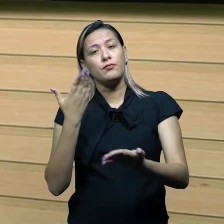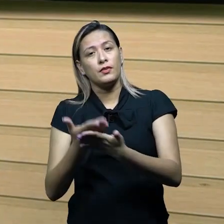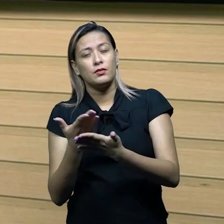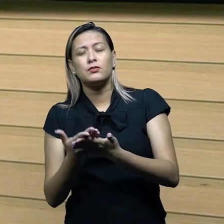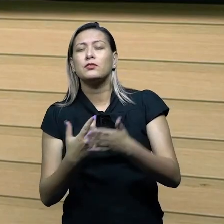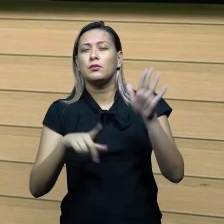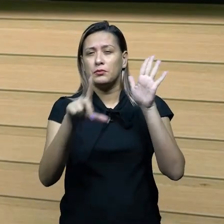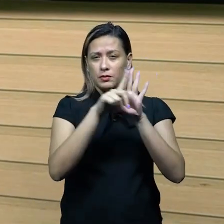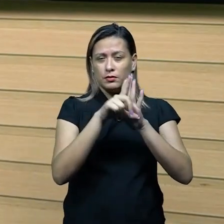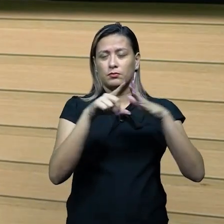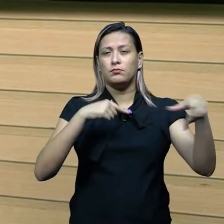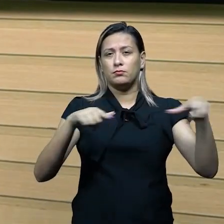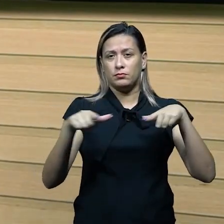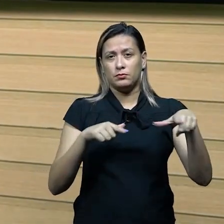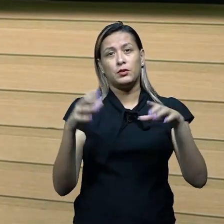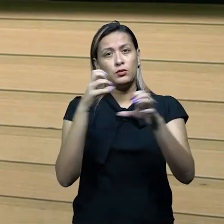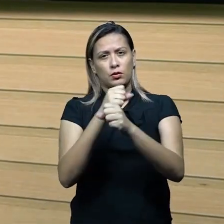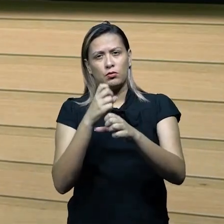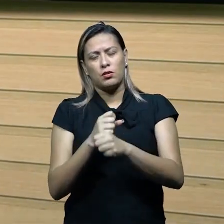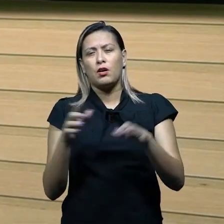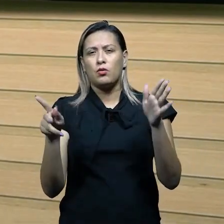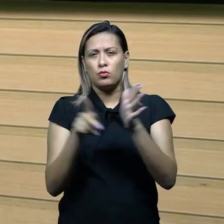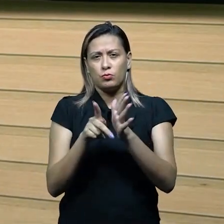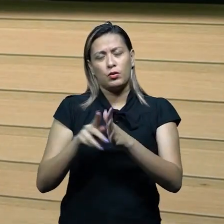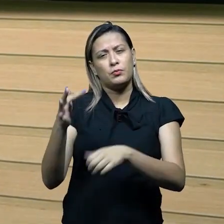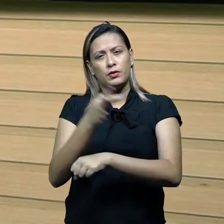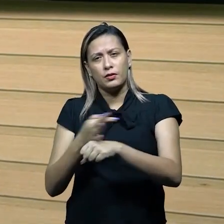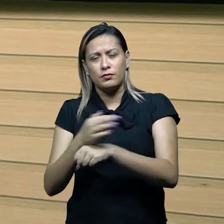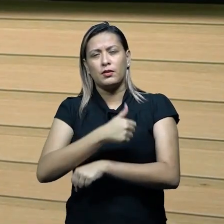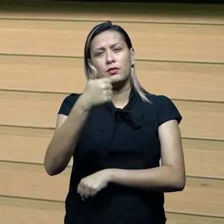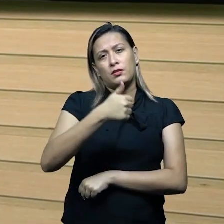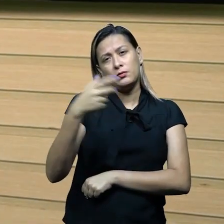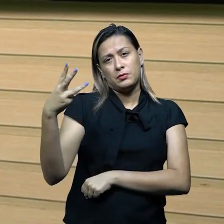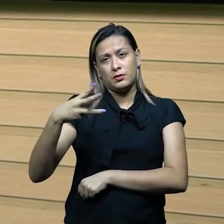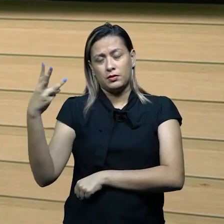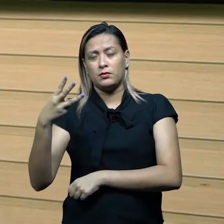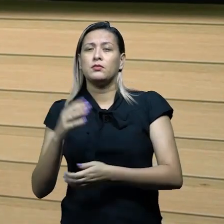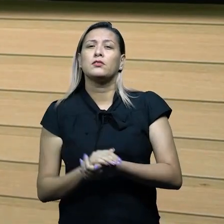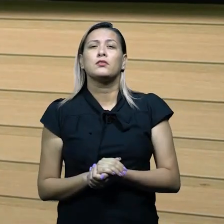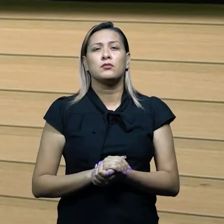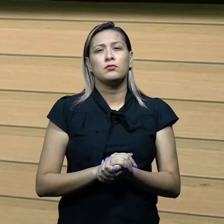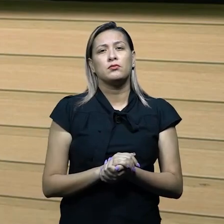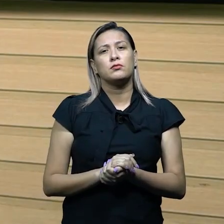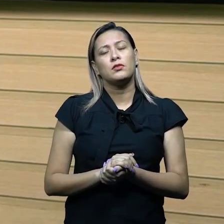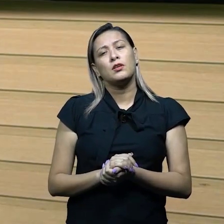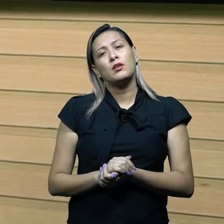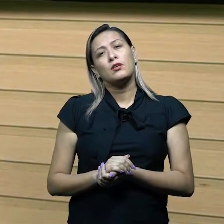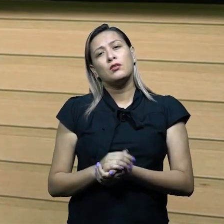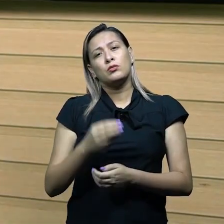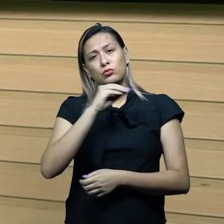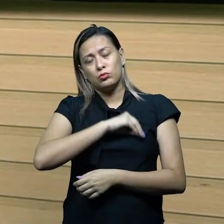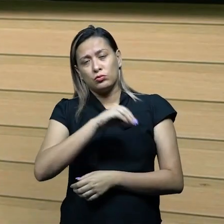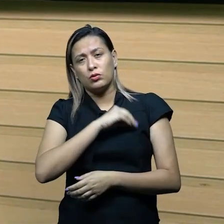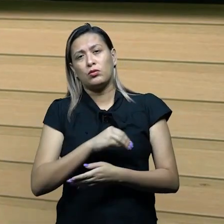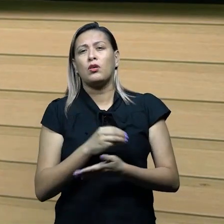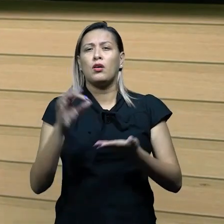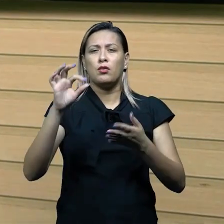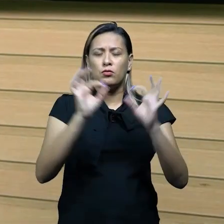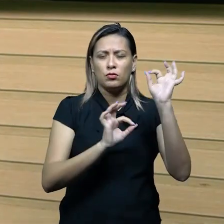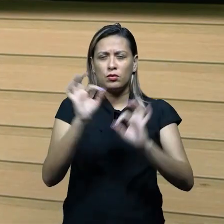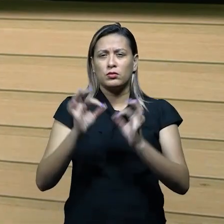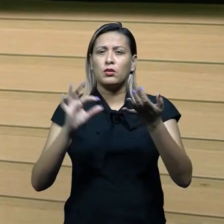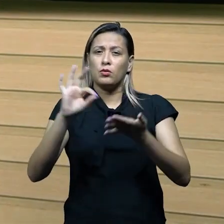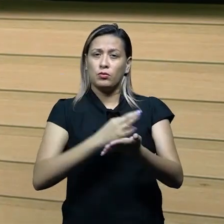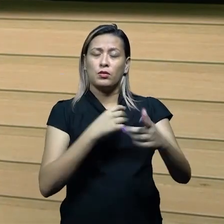nós já estudamos em legislação trabalhista, que vai fazer o cálculo das férias, do 13º, da rescisão de trabalho, vai elaborar o contrato